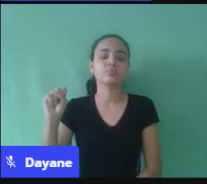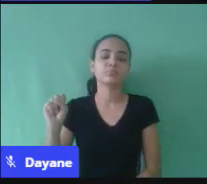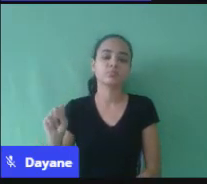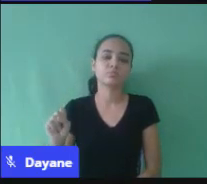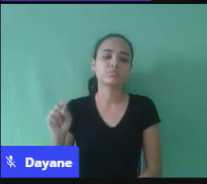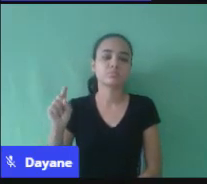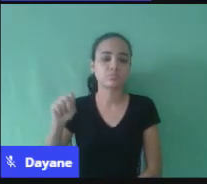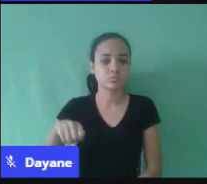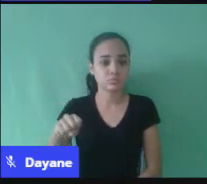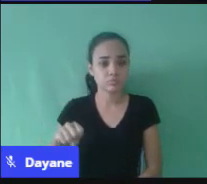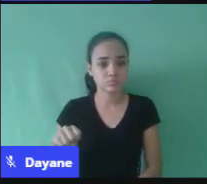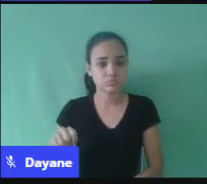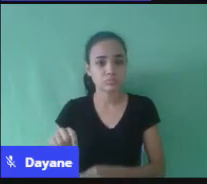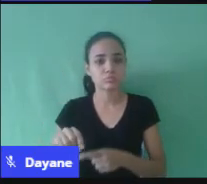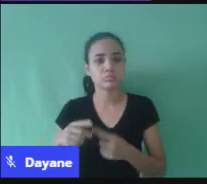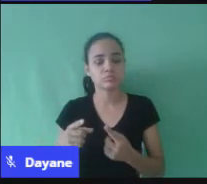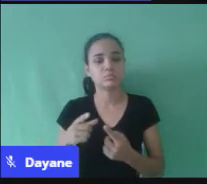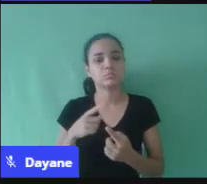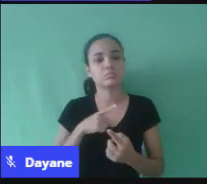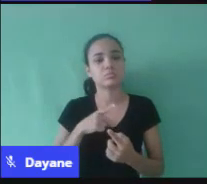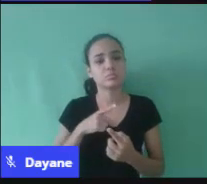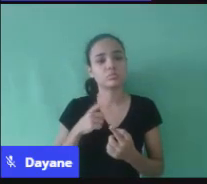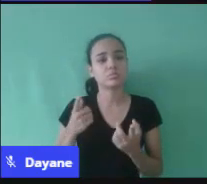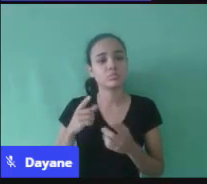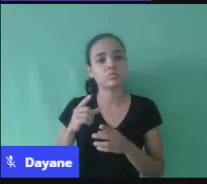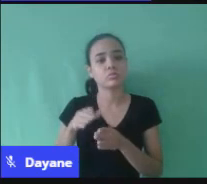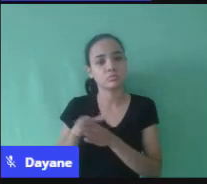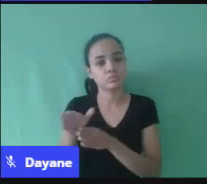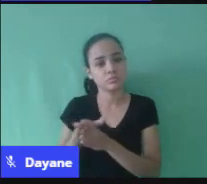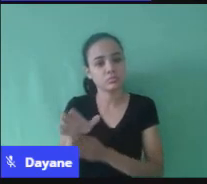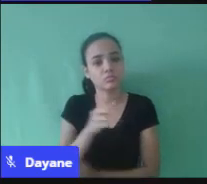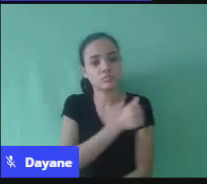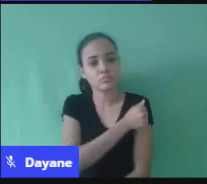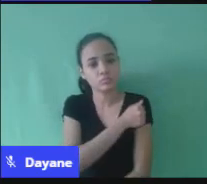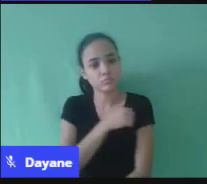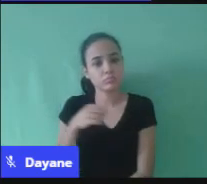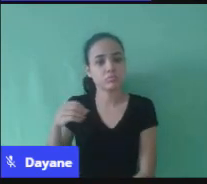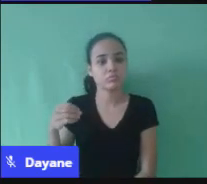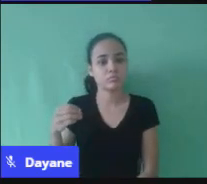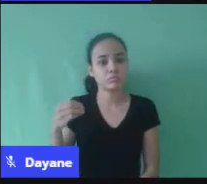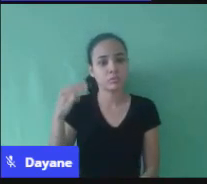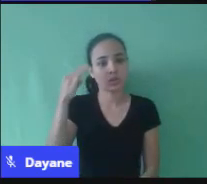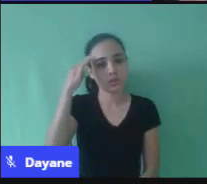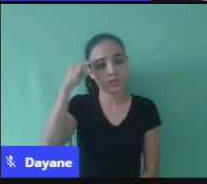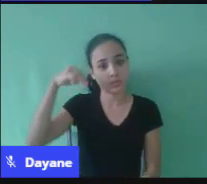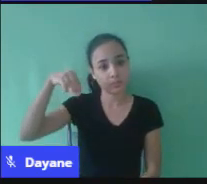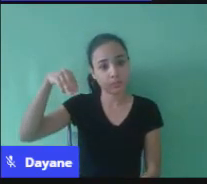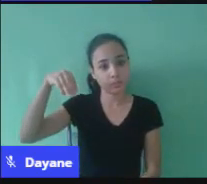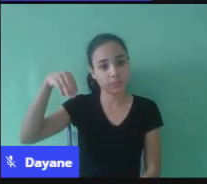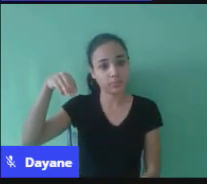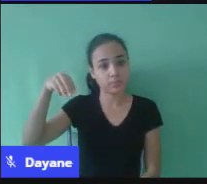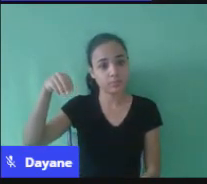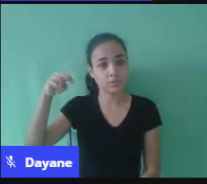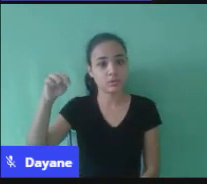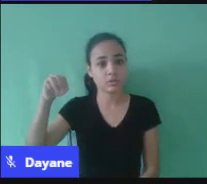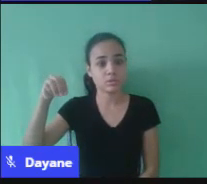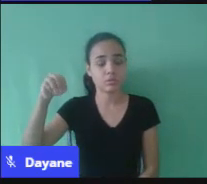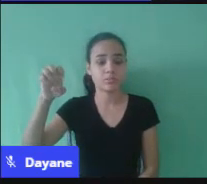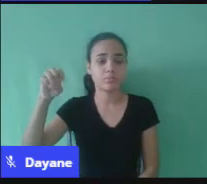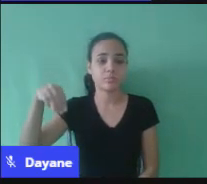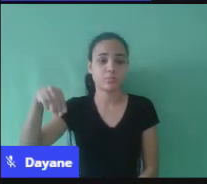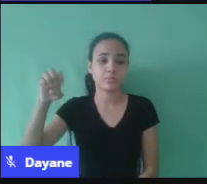e competências amplas de conhecimentos e socioemocionais. Então, a